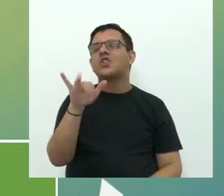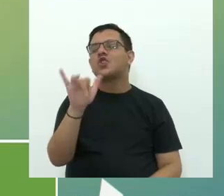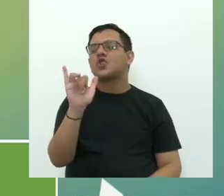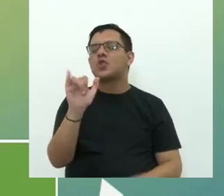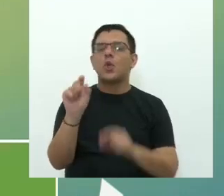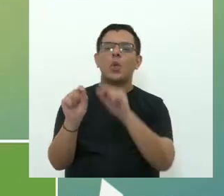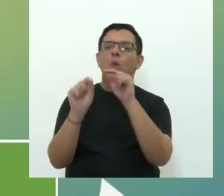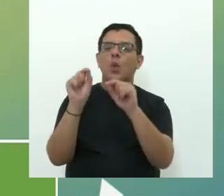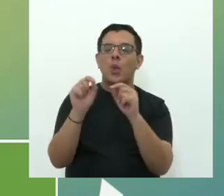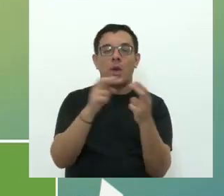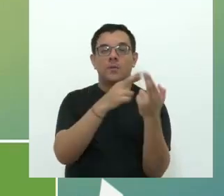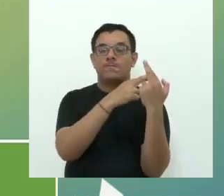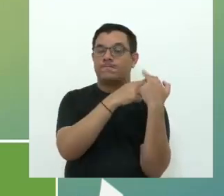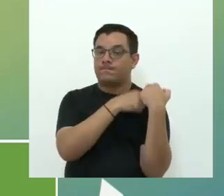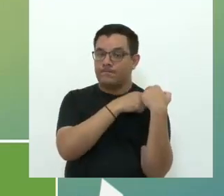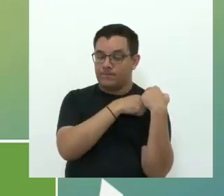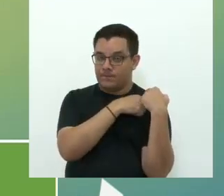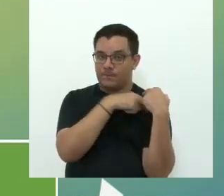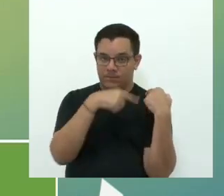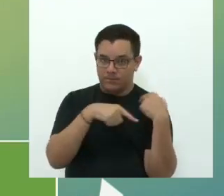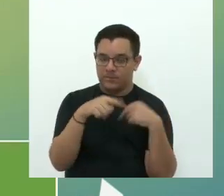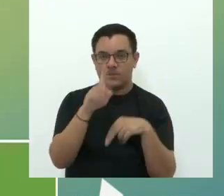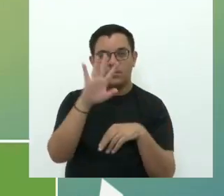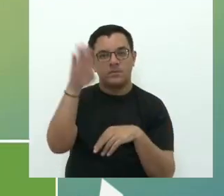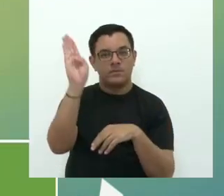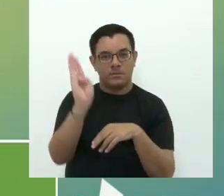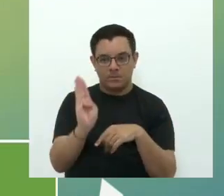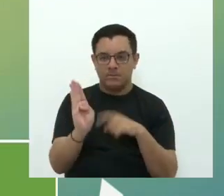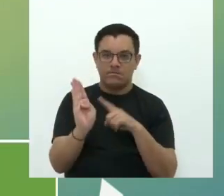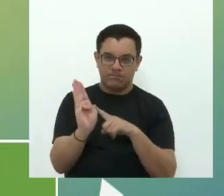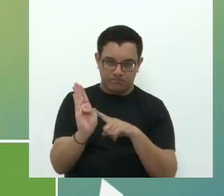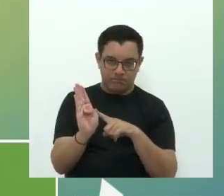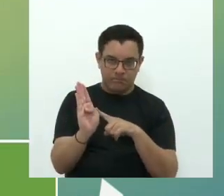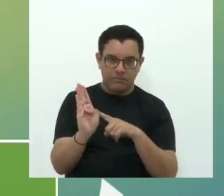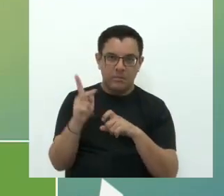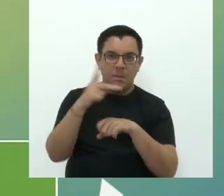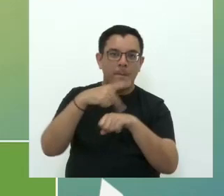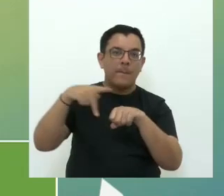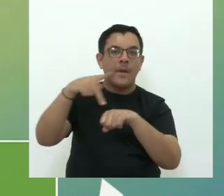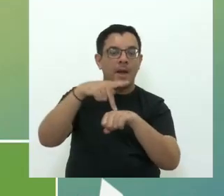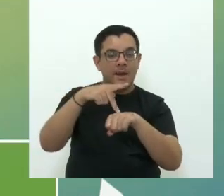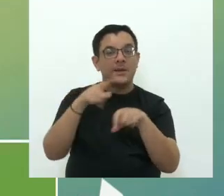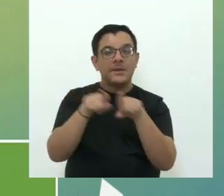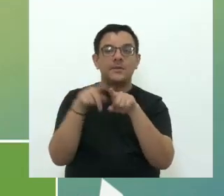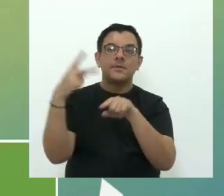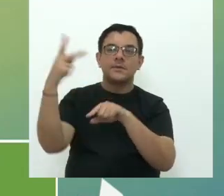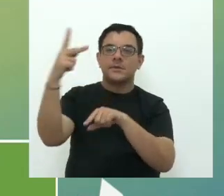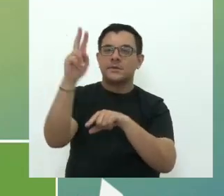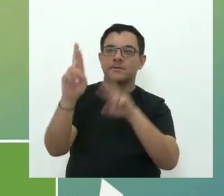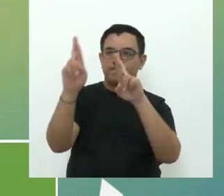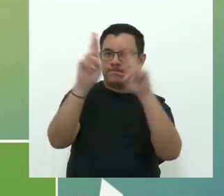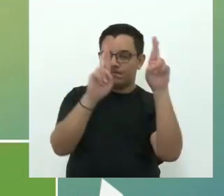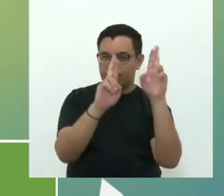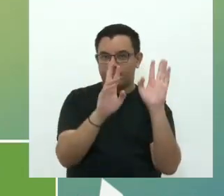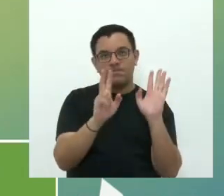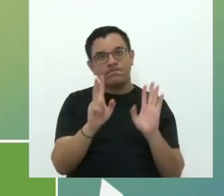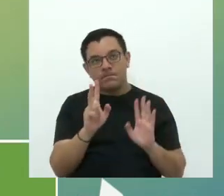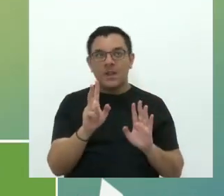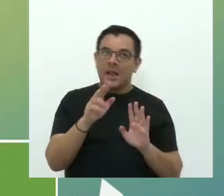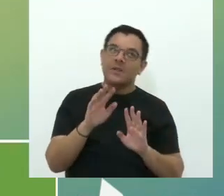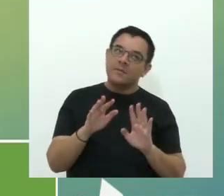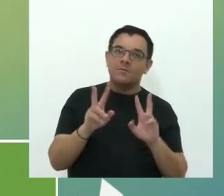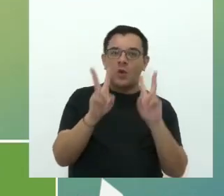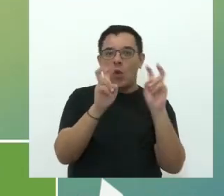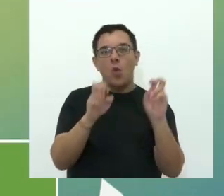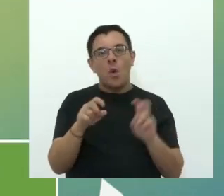responsabilidade por parte do estado e seus agentes aqui eu acho que tem uma coisa que a gente tá meio eh a gente entra num terreno arenoso por quê